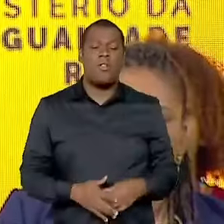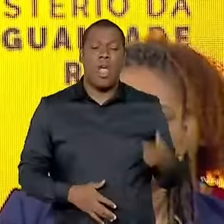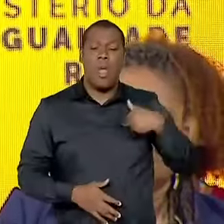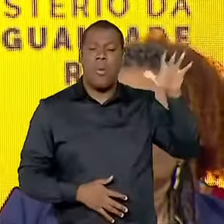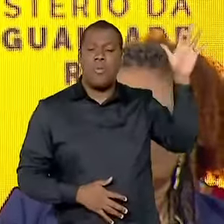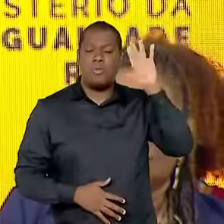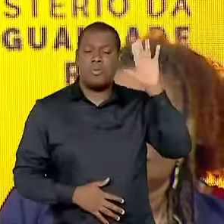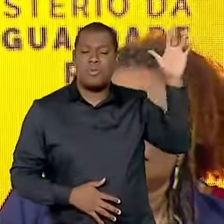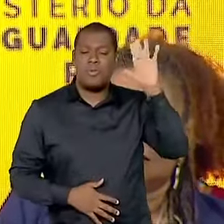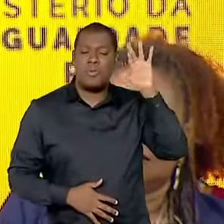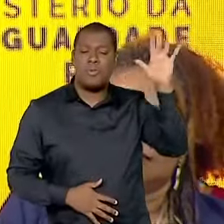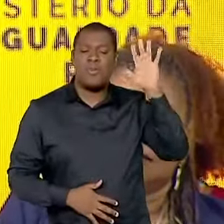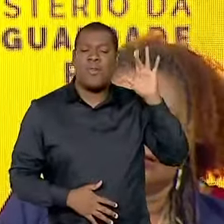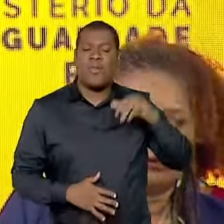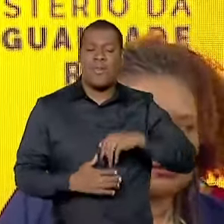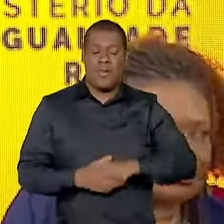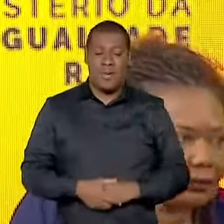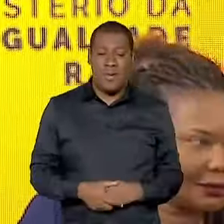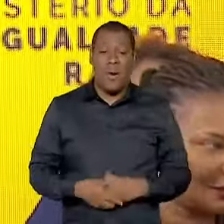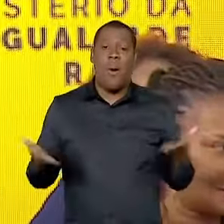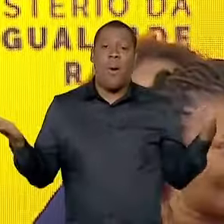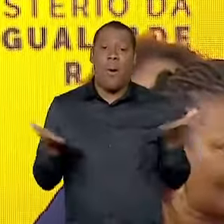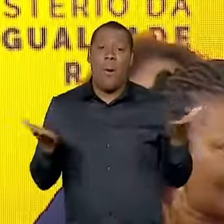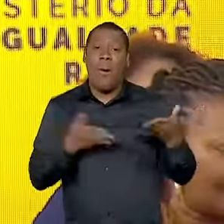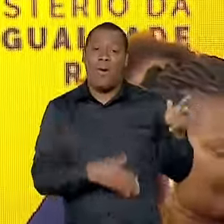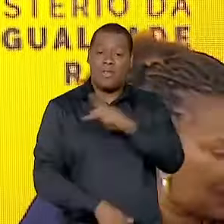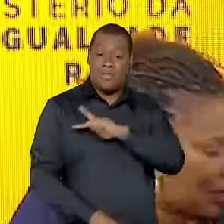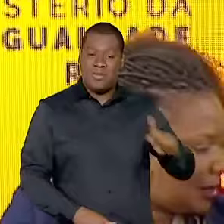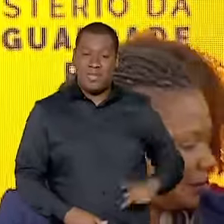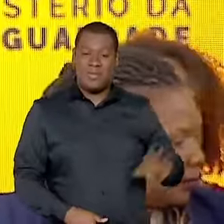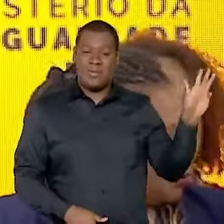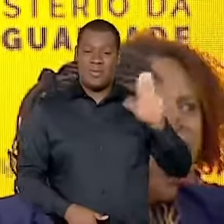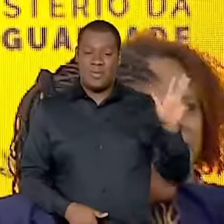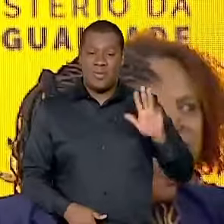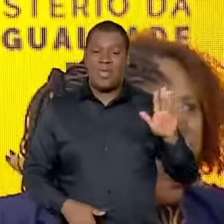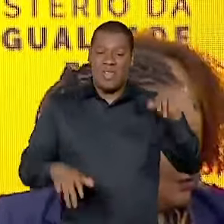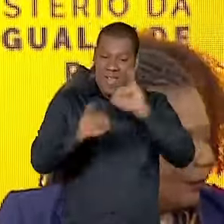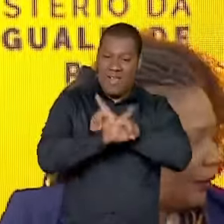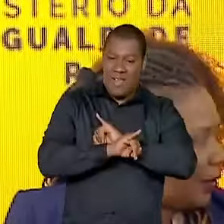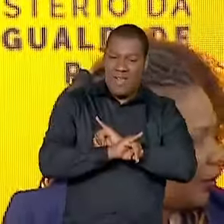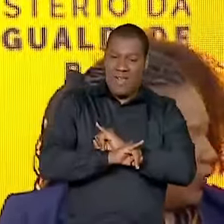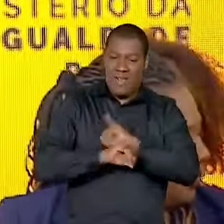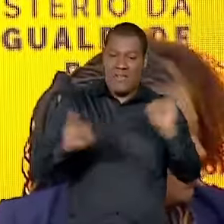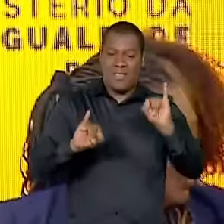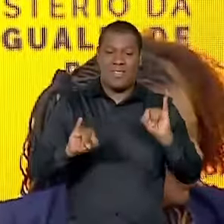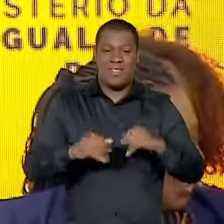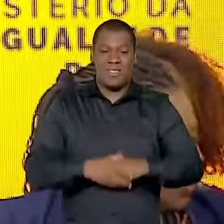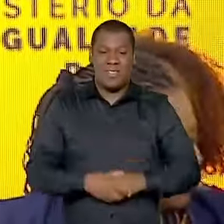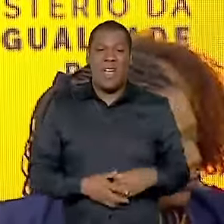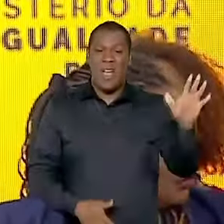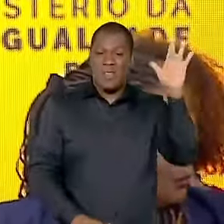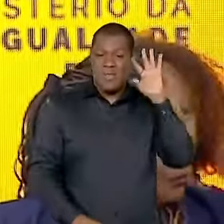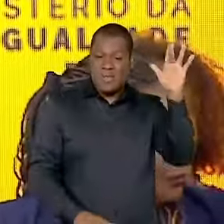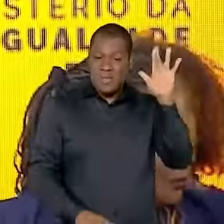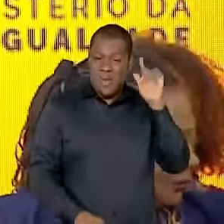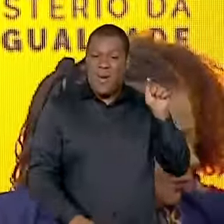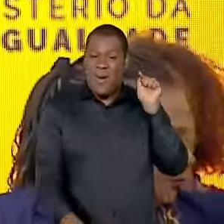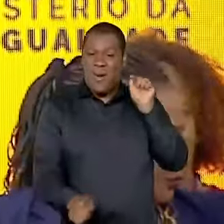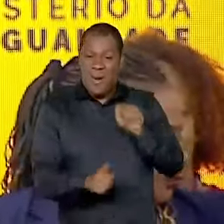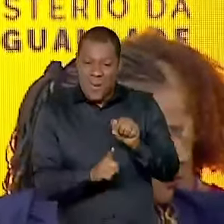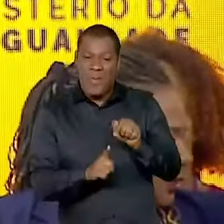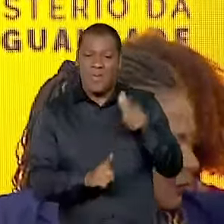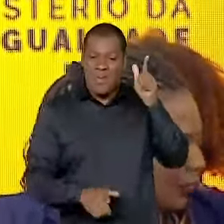sonho. Hoje, presidente Lula, nós podemos dizer que esse sonho começa a